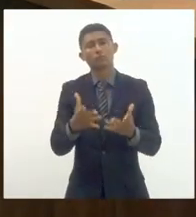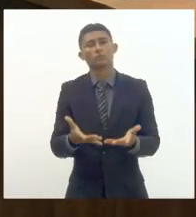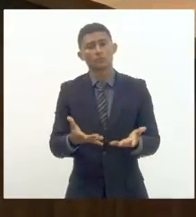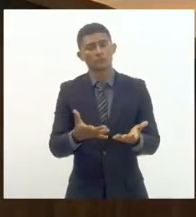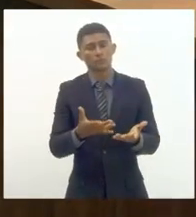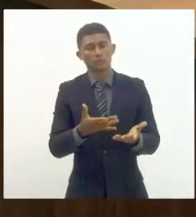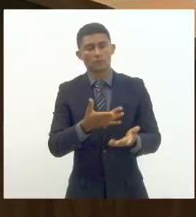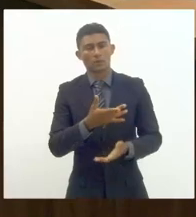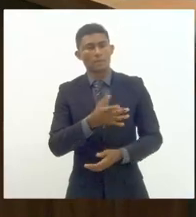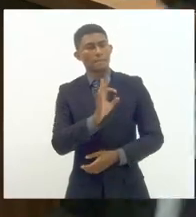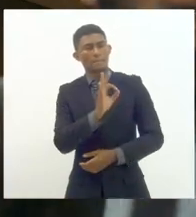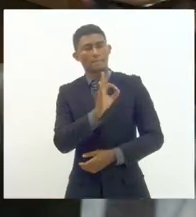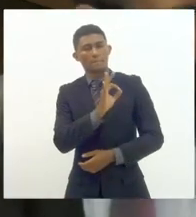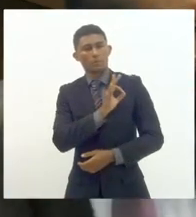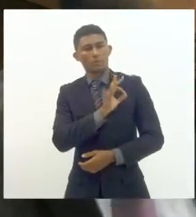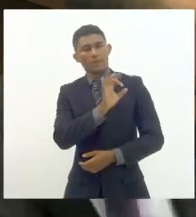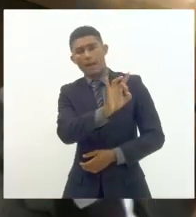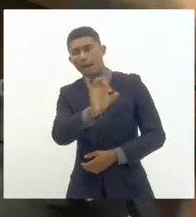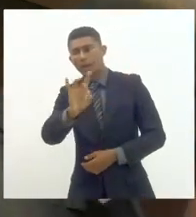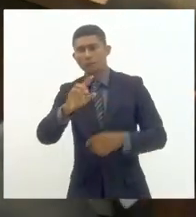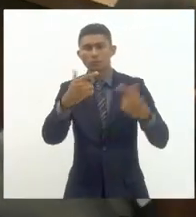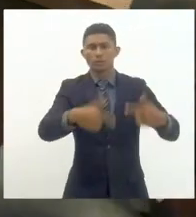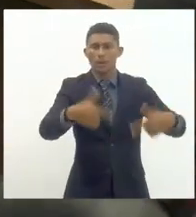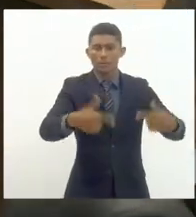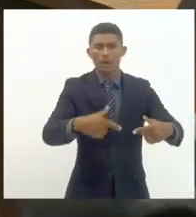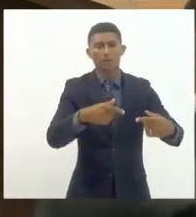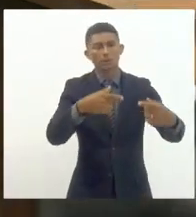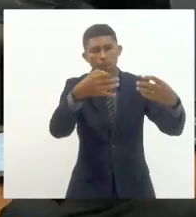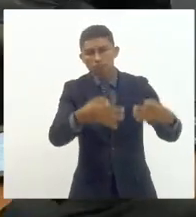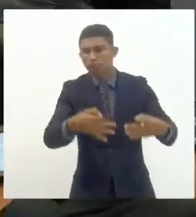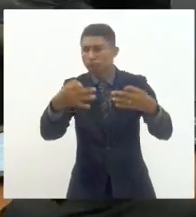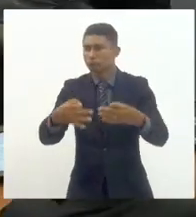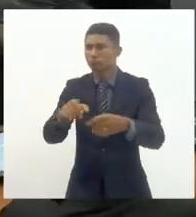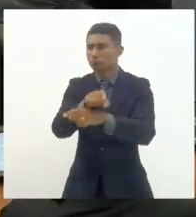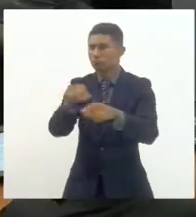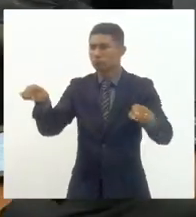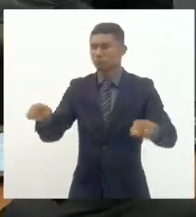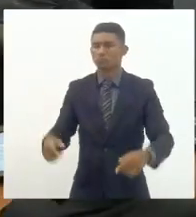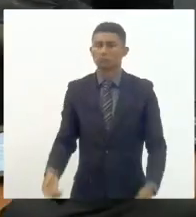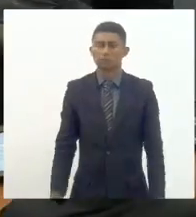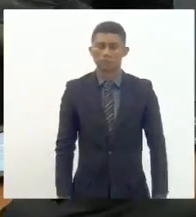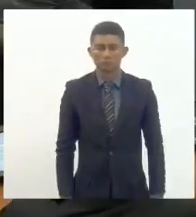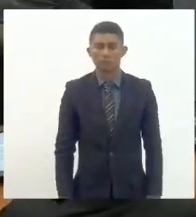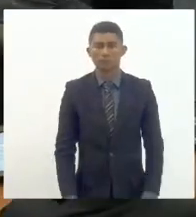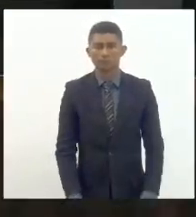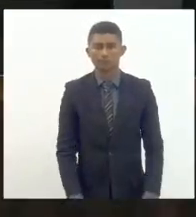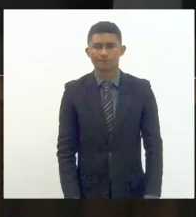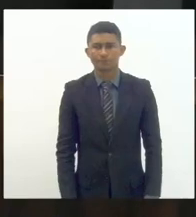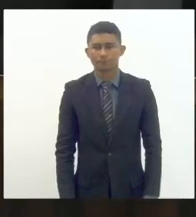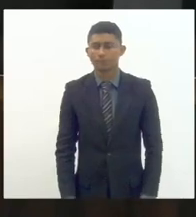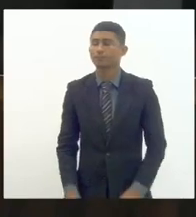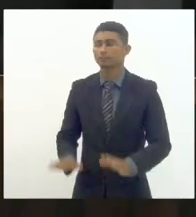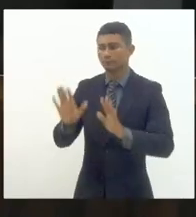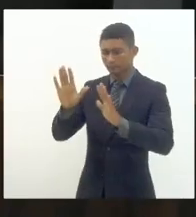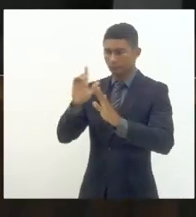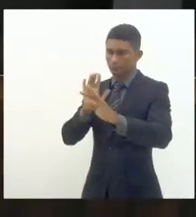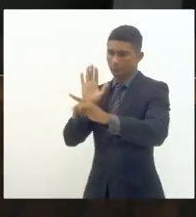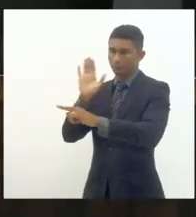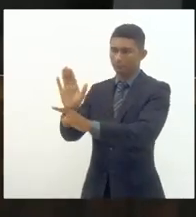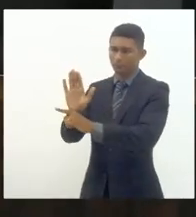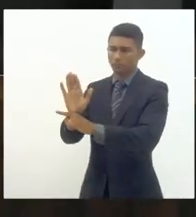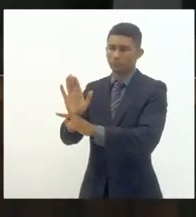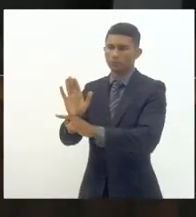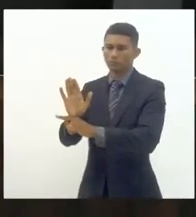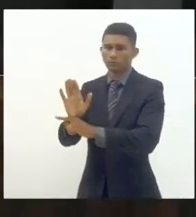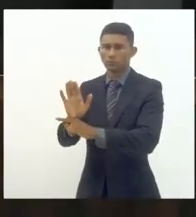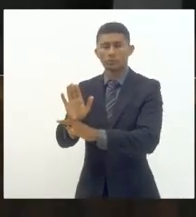cabe a cada uma das polícias. Obrigada, presidente. Olha só. Presidente. Deixa eu ajudar aqui.